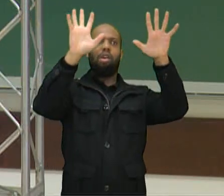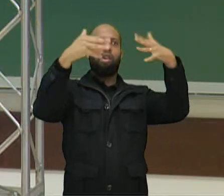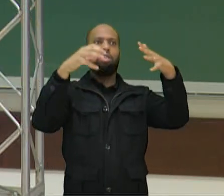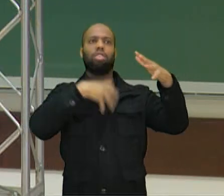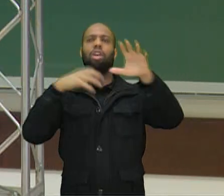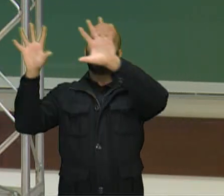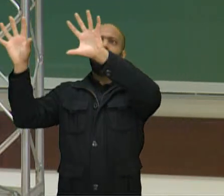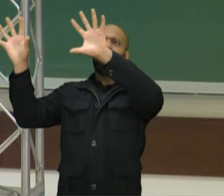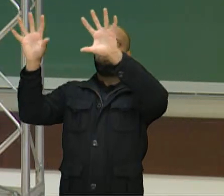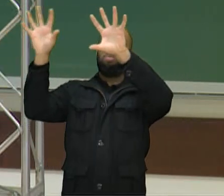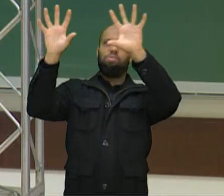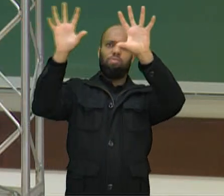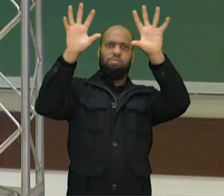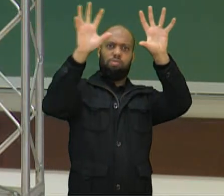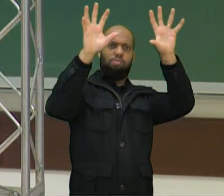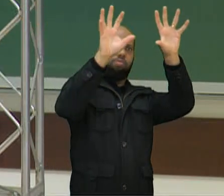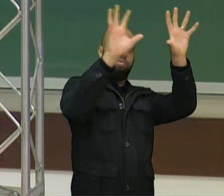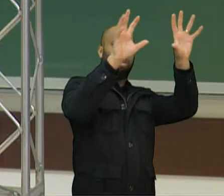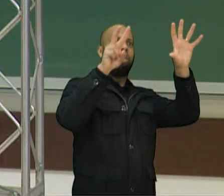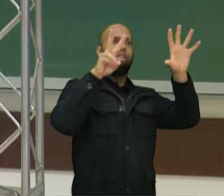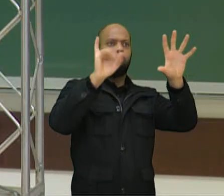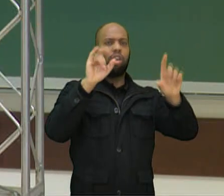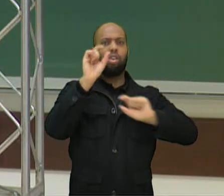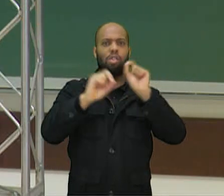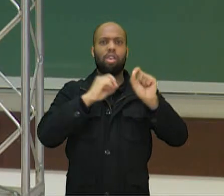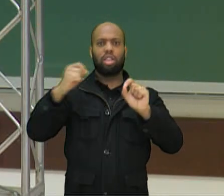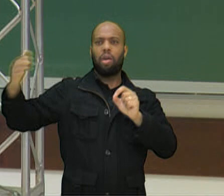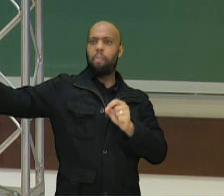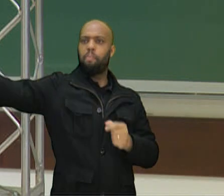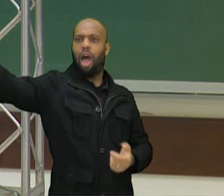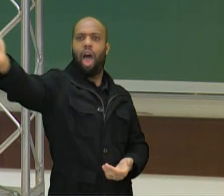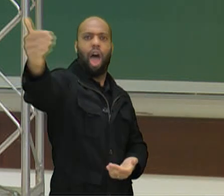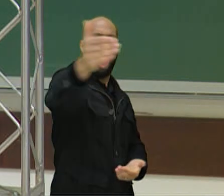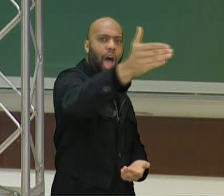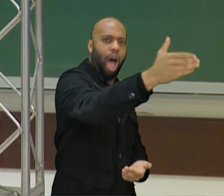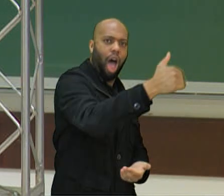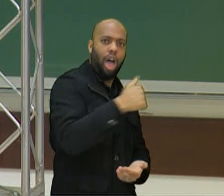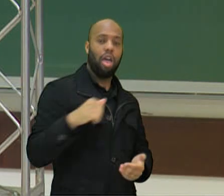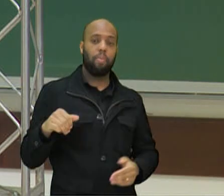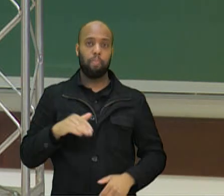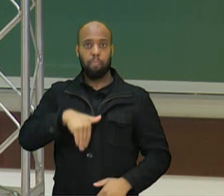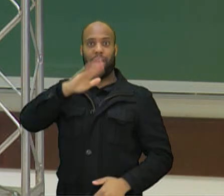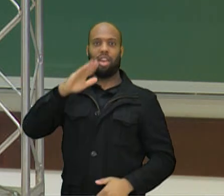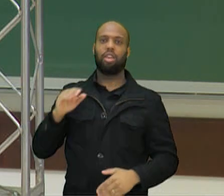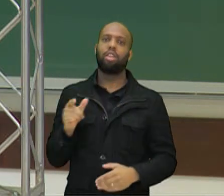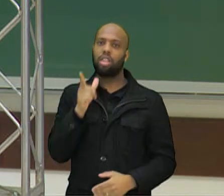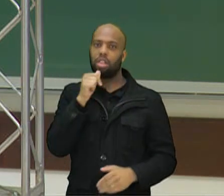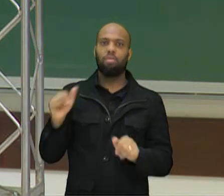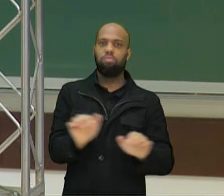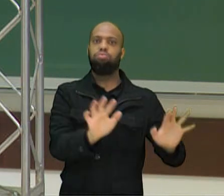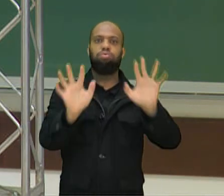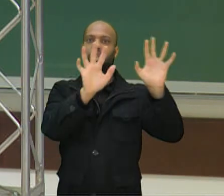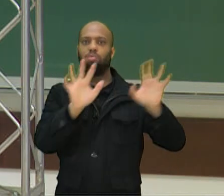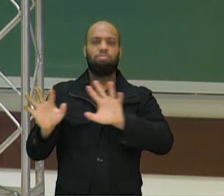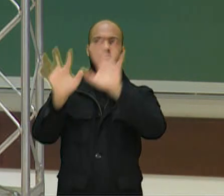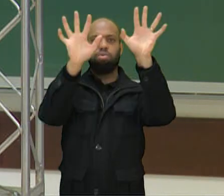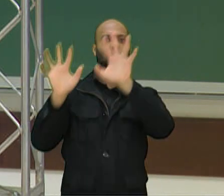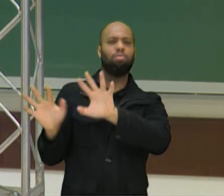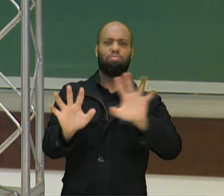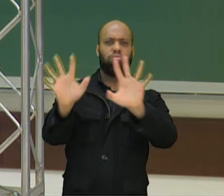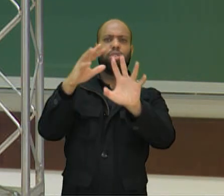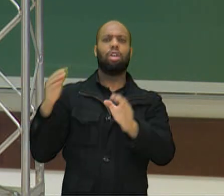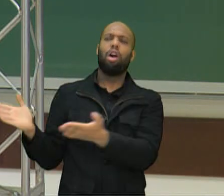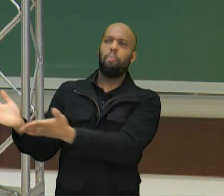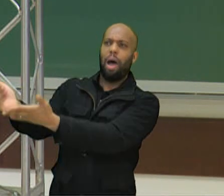à medida com que elas vão se movimentando, elas vão agregando cada vez mais gotículas de água, vão cada vez